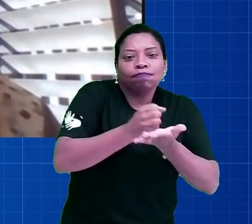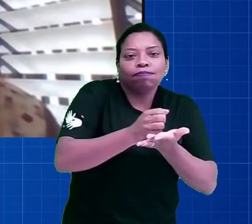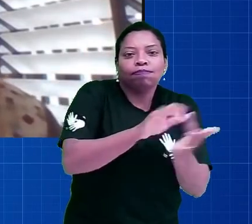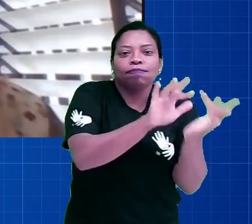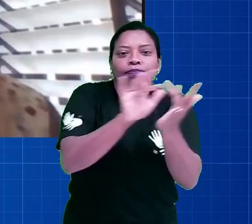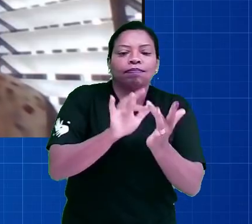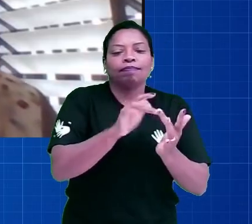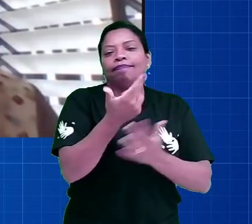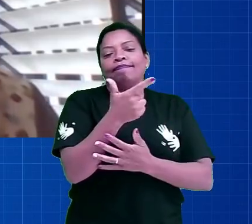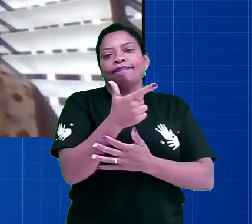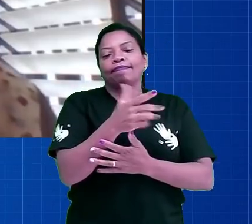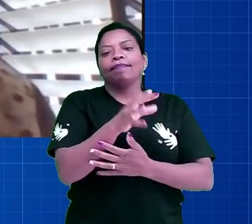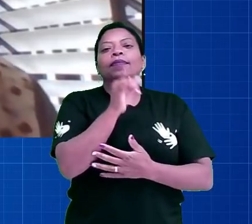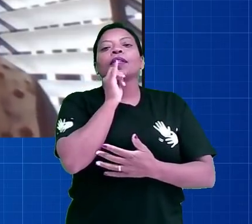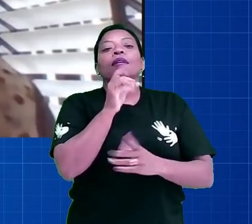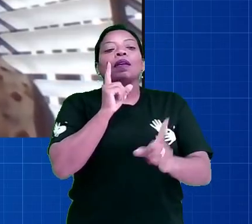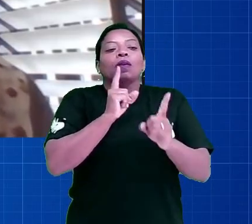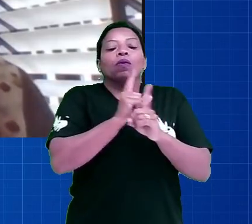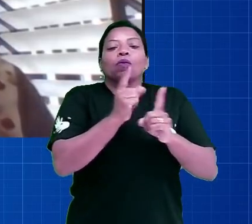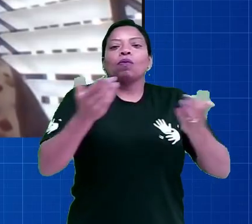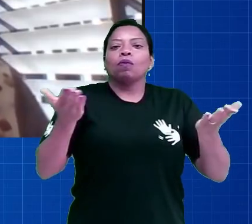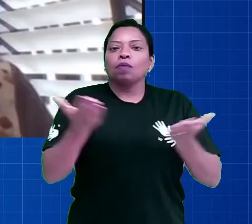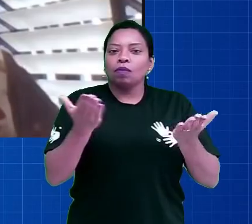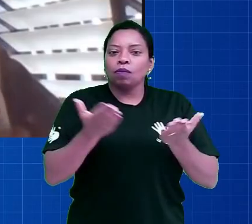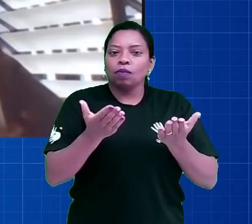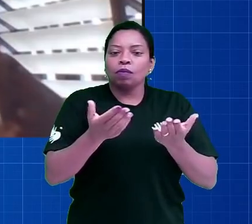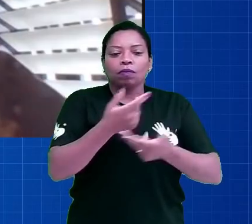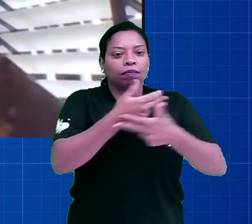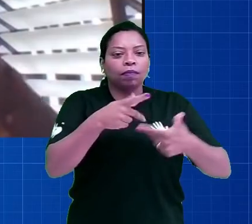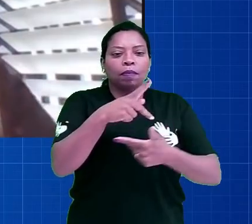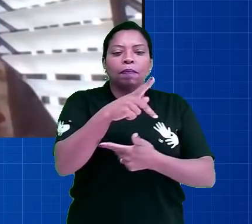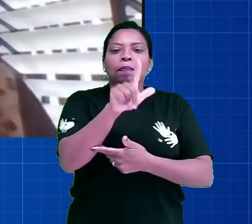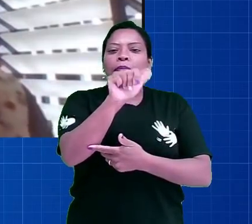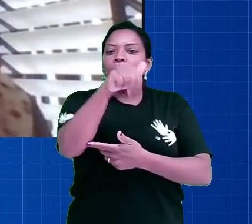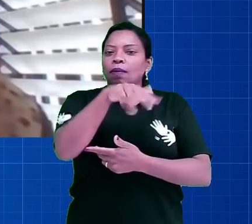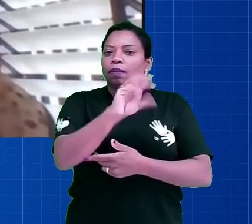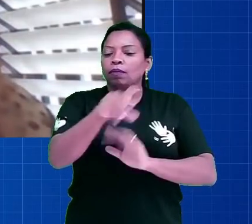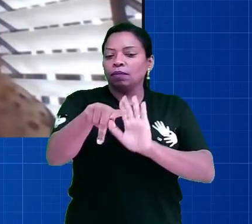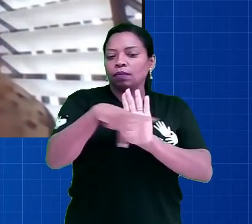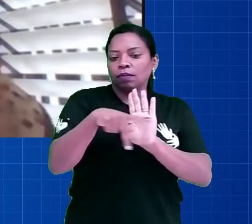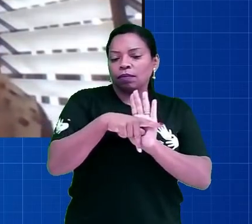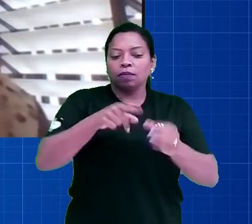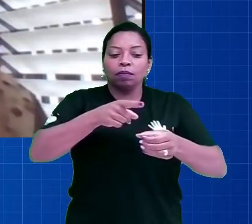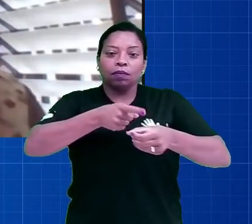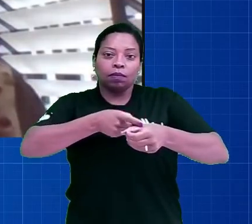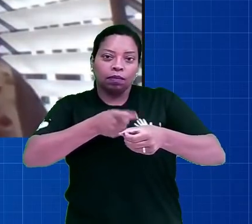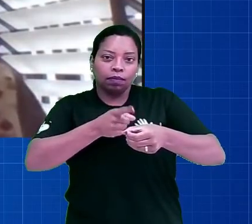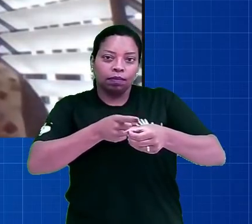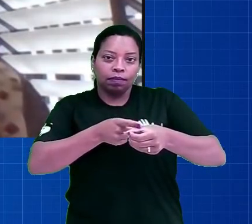perspectiva colaborativa. Então, o que a gente encontra já? Em vários planos nacionais de